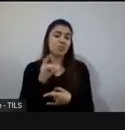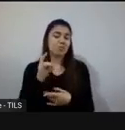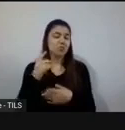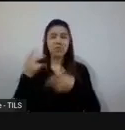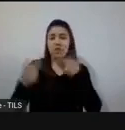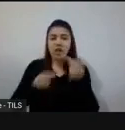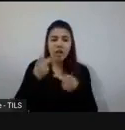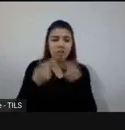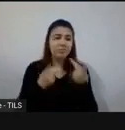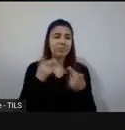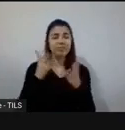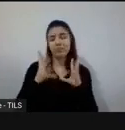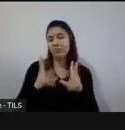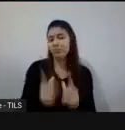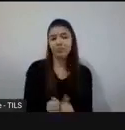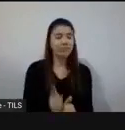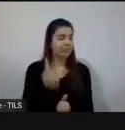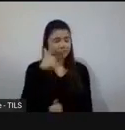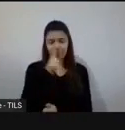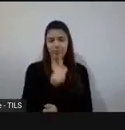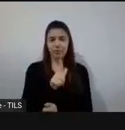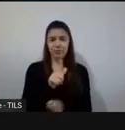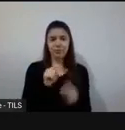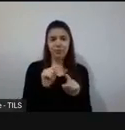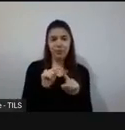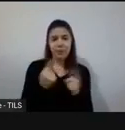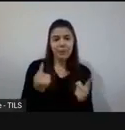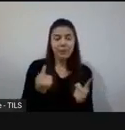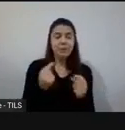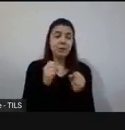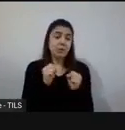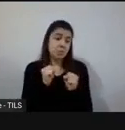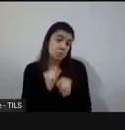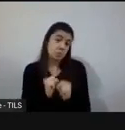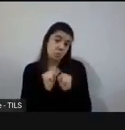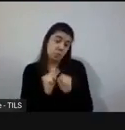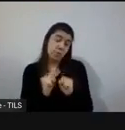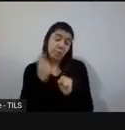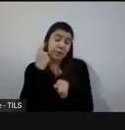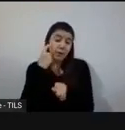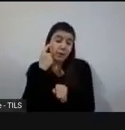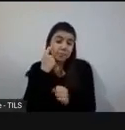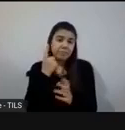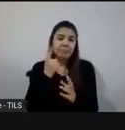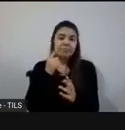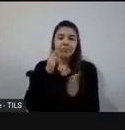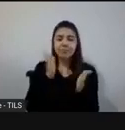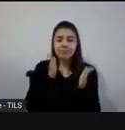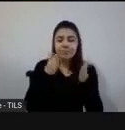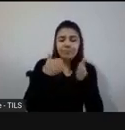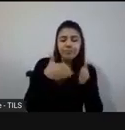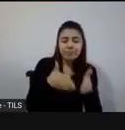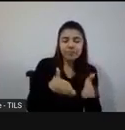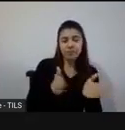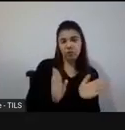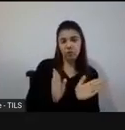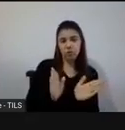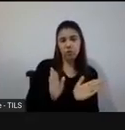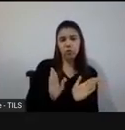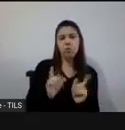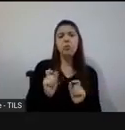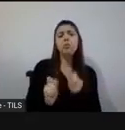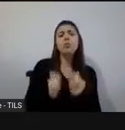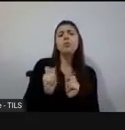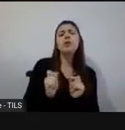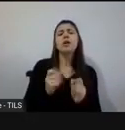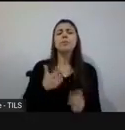algumas dimensões para quem está nos assistindo e também pensando qual é o meu papel nessa luta. O que eu posso fazer